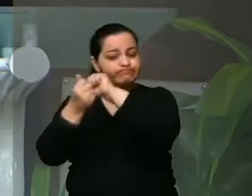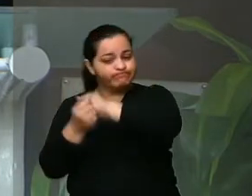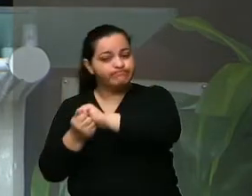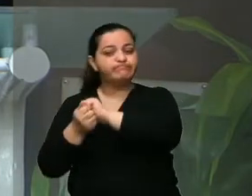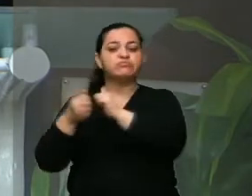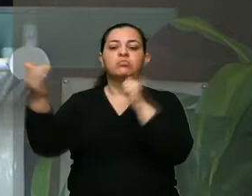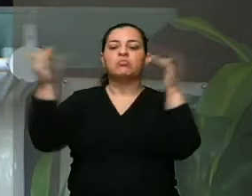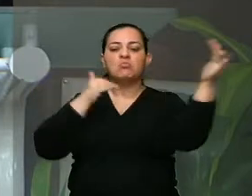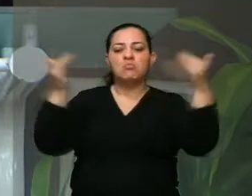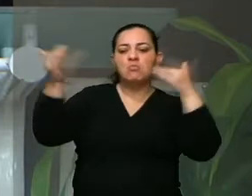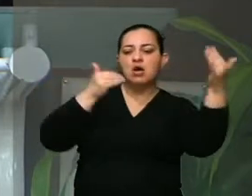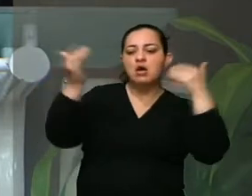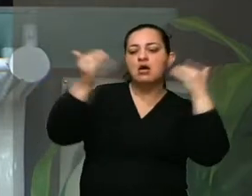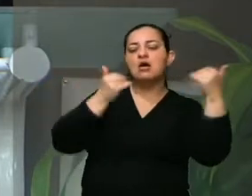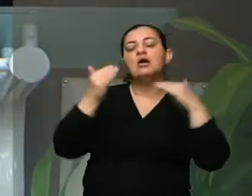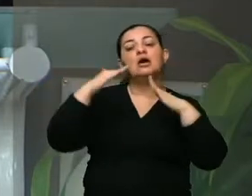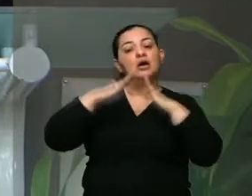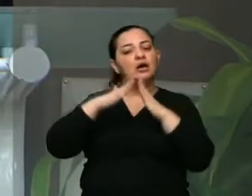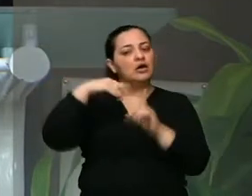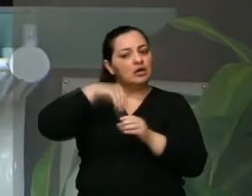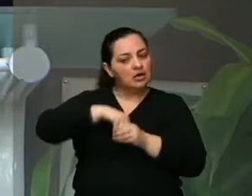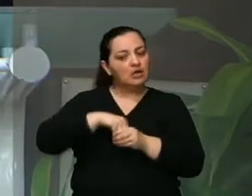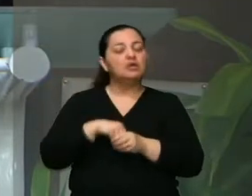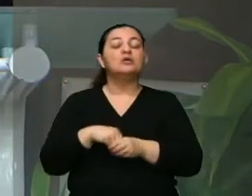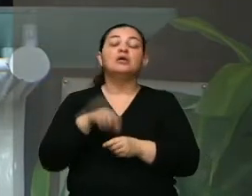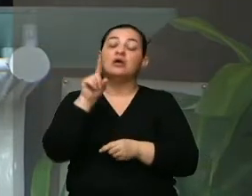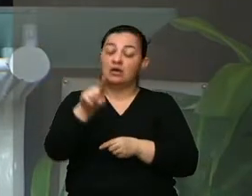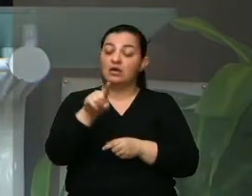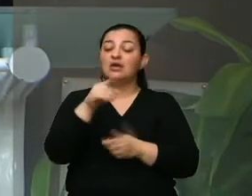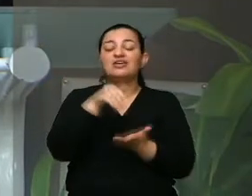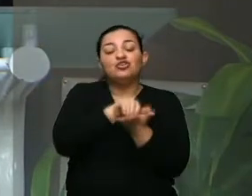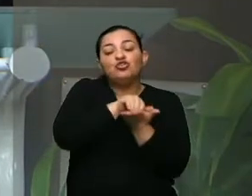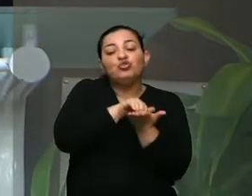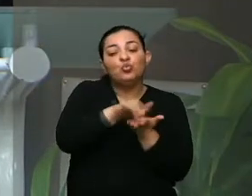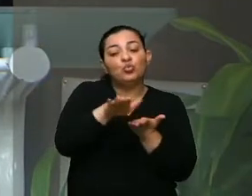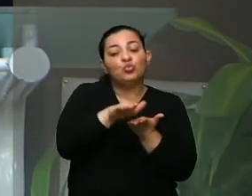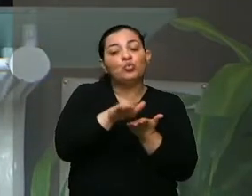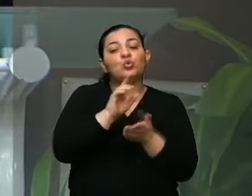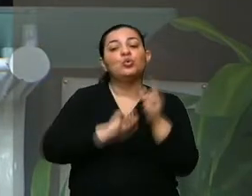trazendo para dentro de casa isso te tira